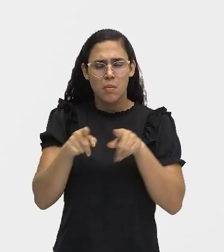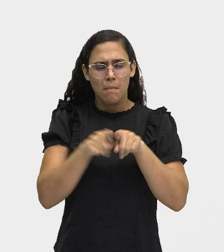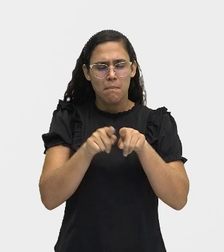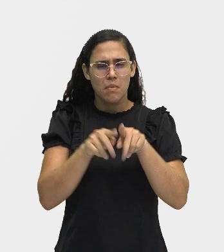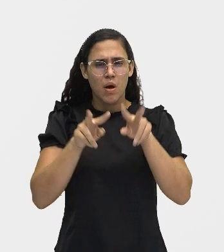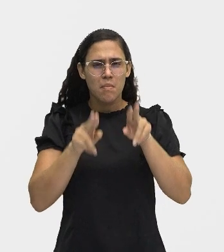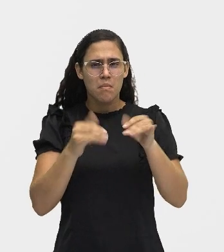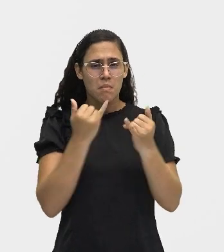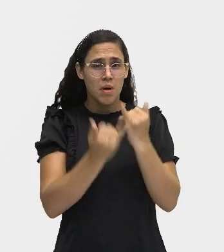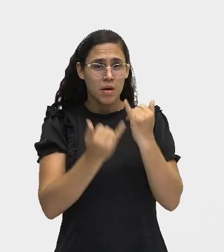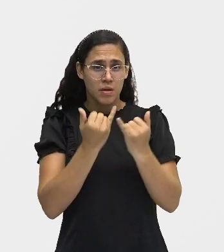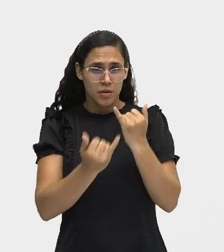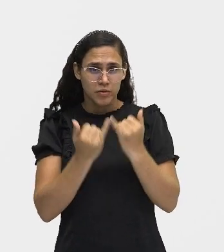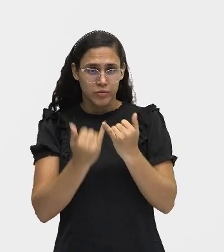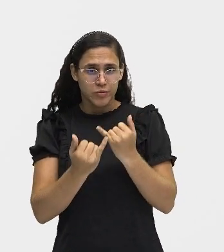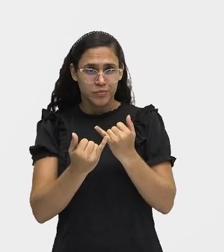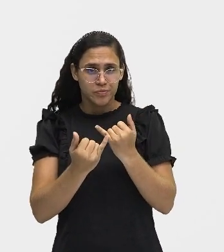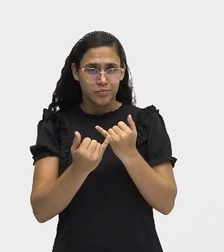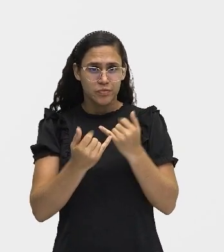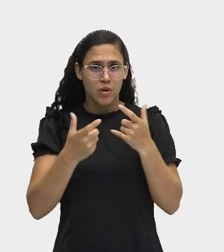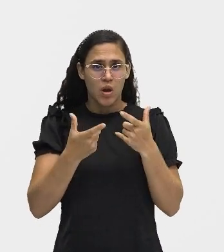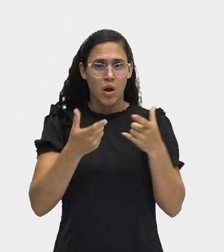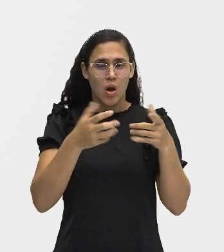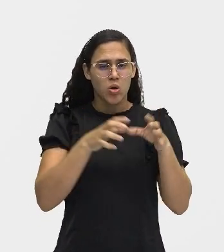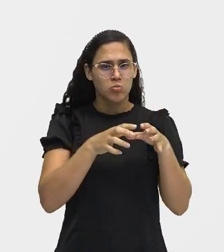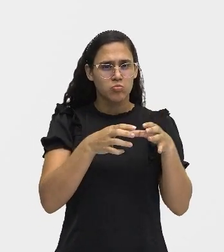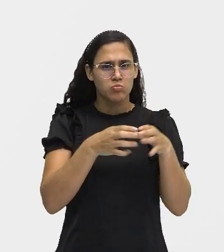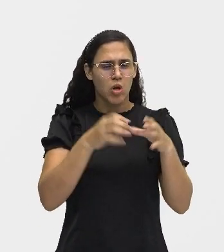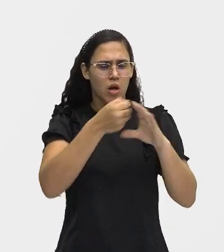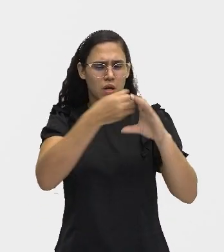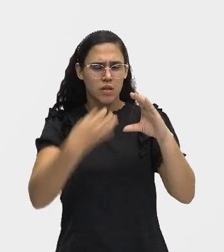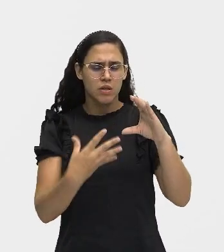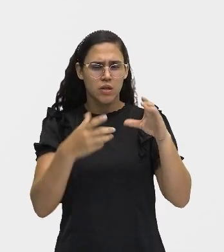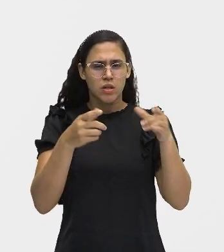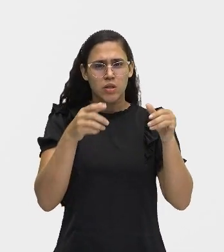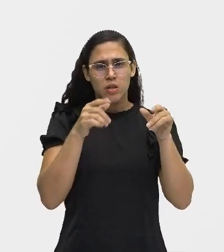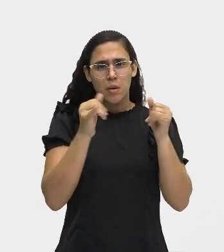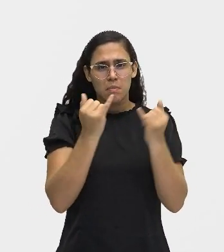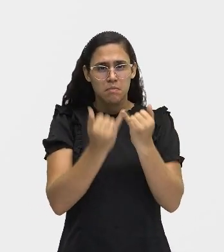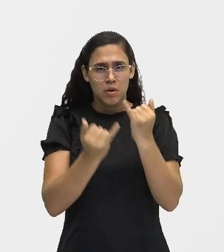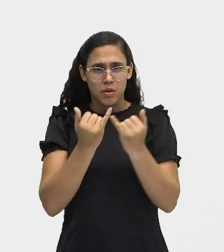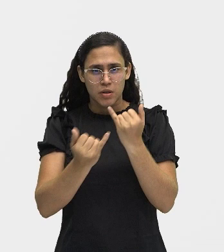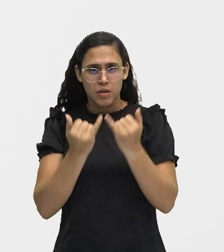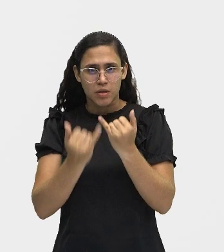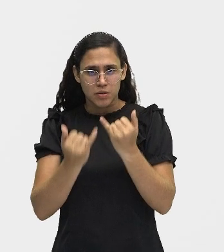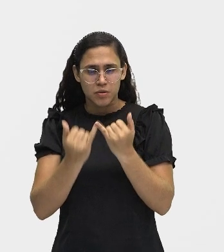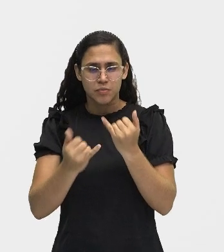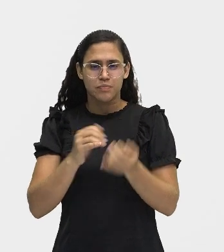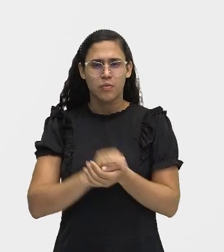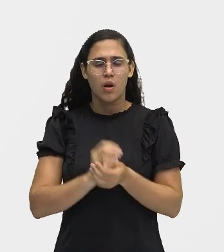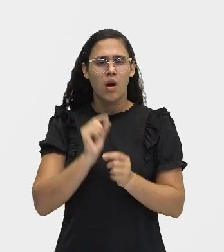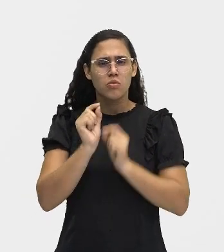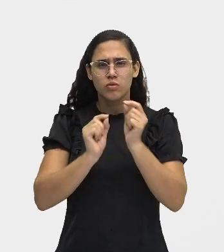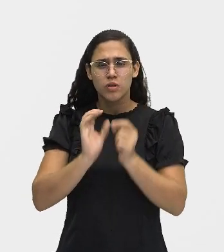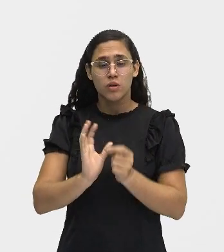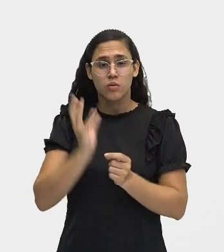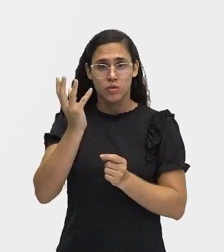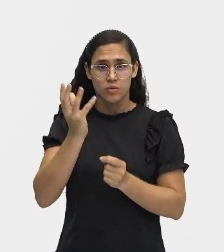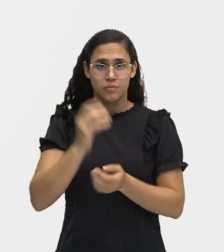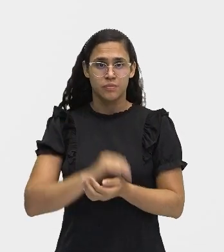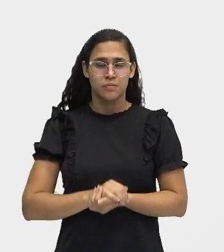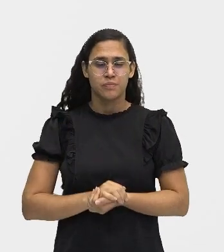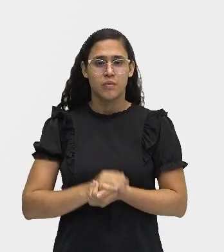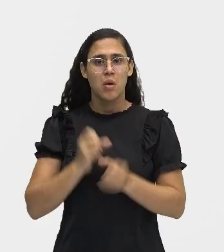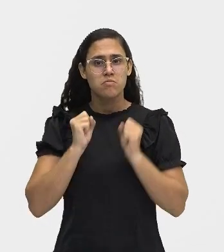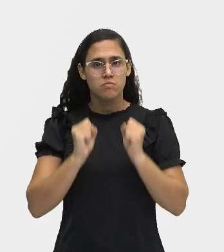semelhante à de outra, a gente diz que elas possuem órgãos homólogos, tá? Então, o que acontece? Esses órgãos podem ou não